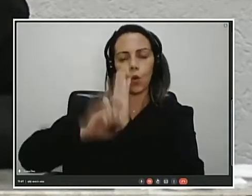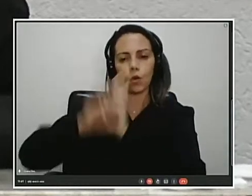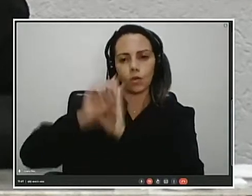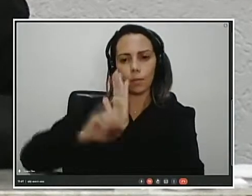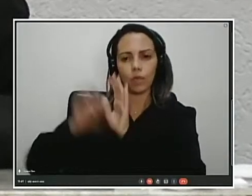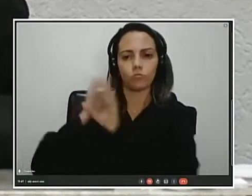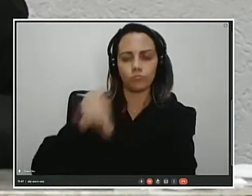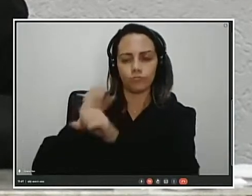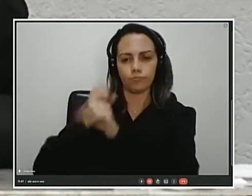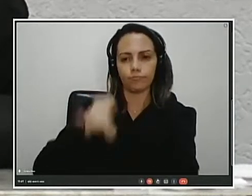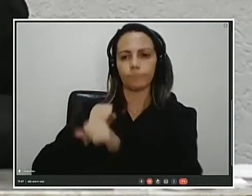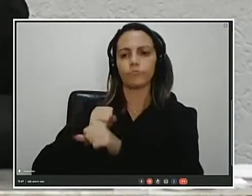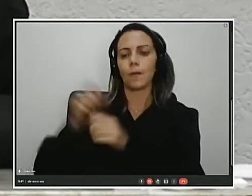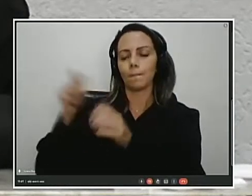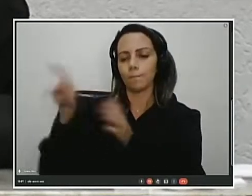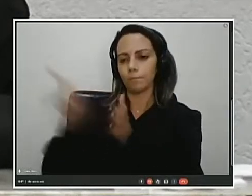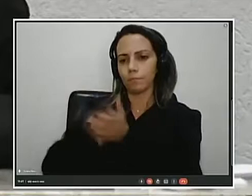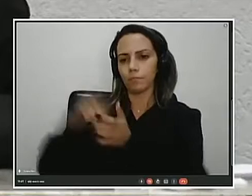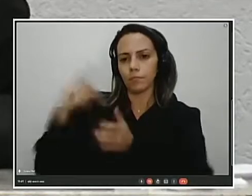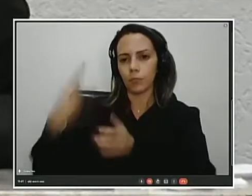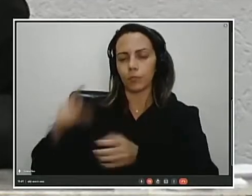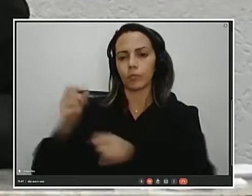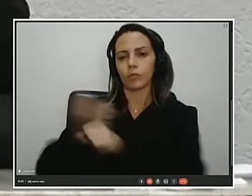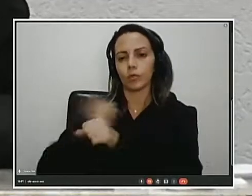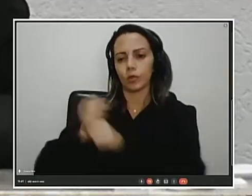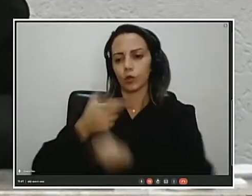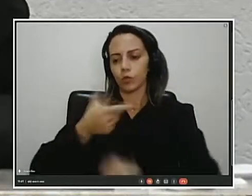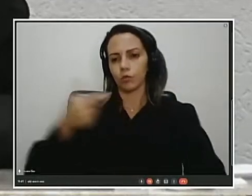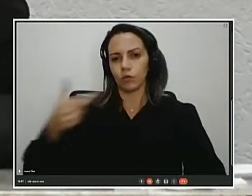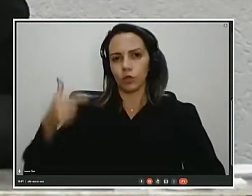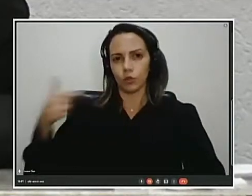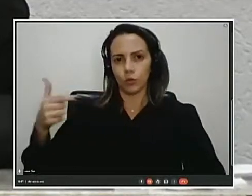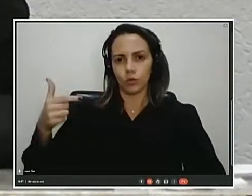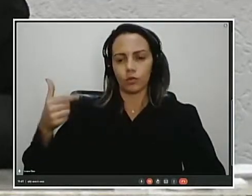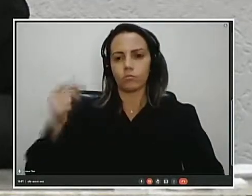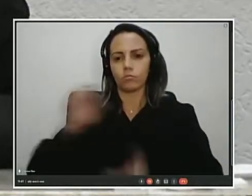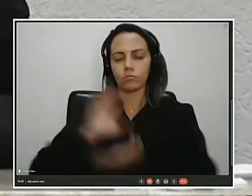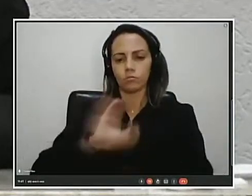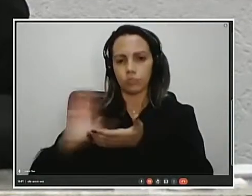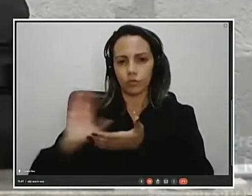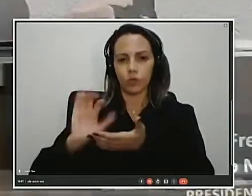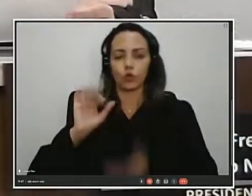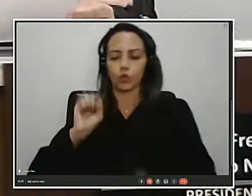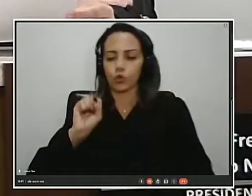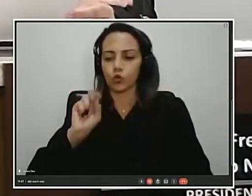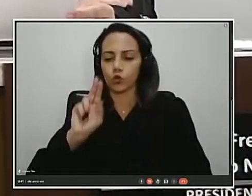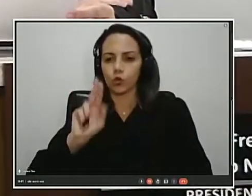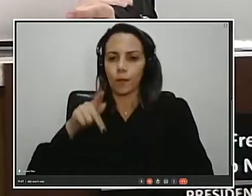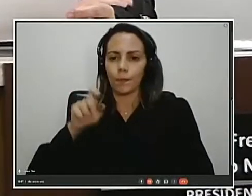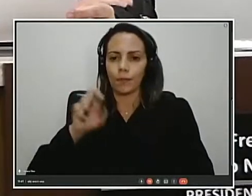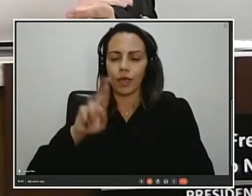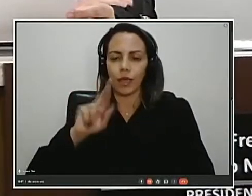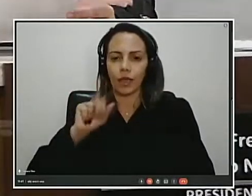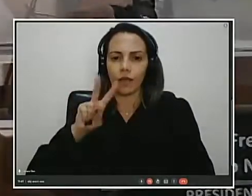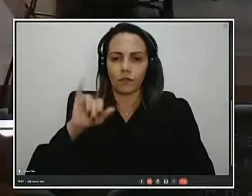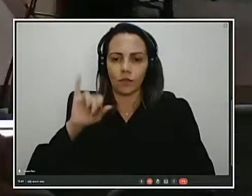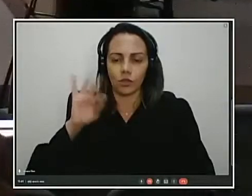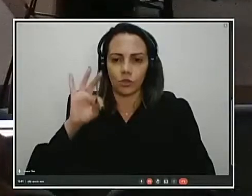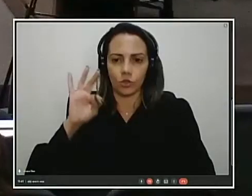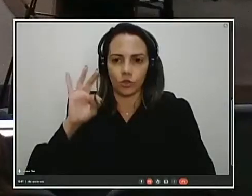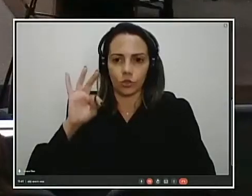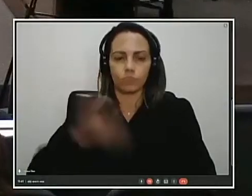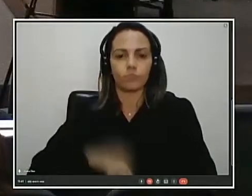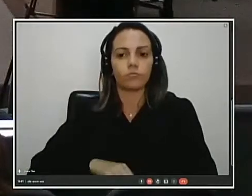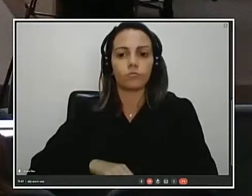do Exercício Financeiro de 2022 com recursos de superávit financeiro. Em discussão. Em